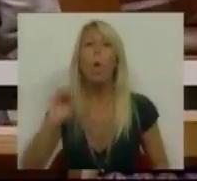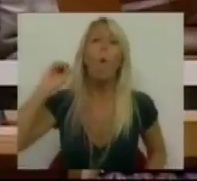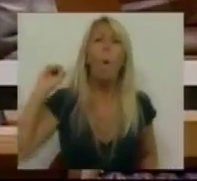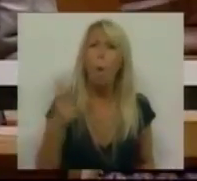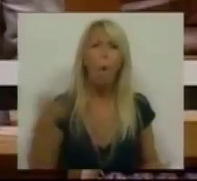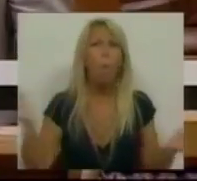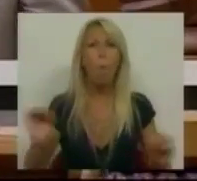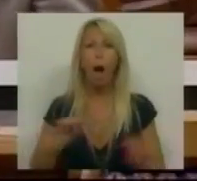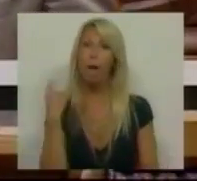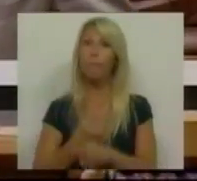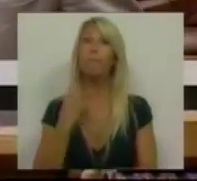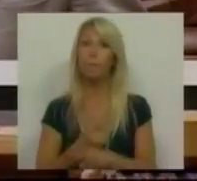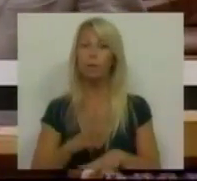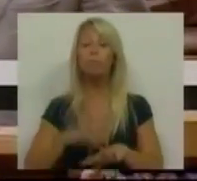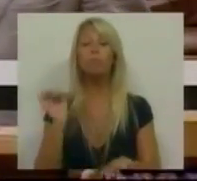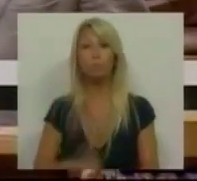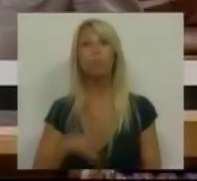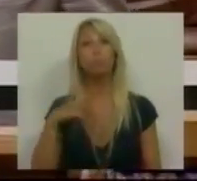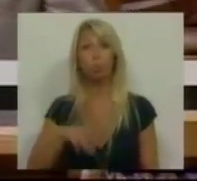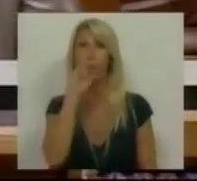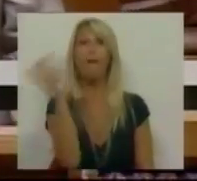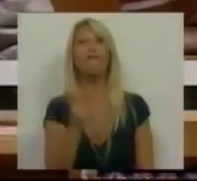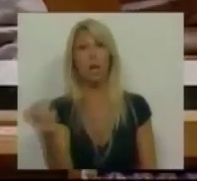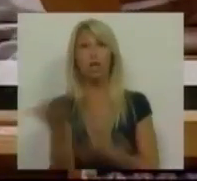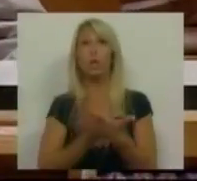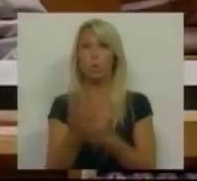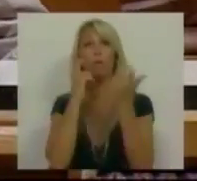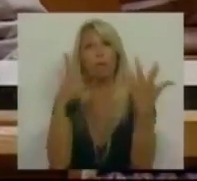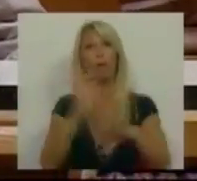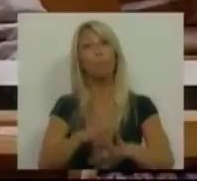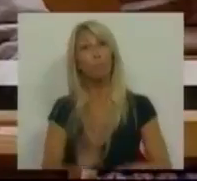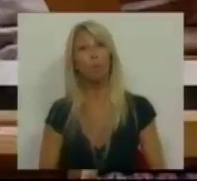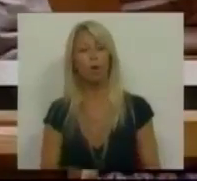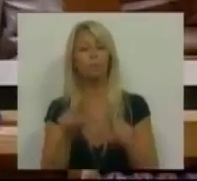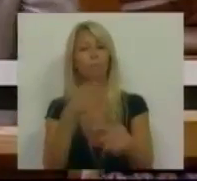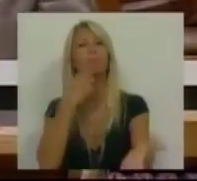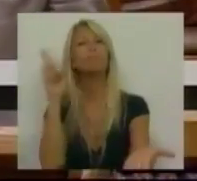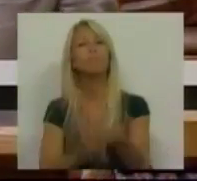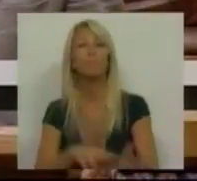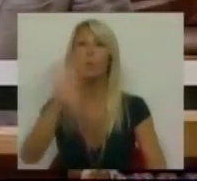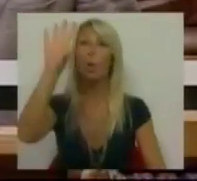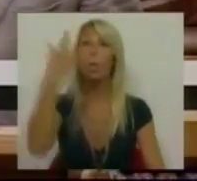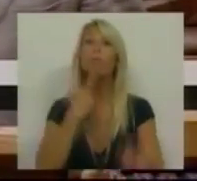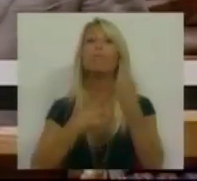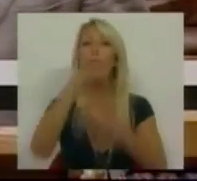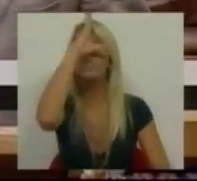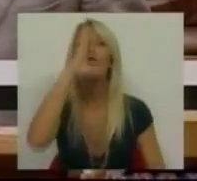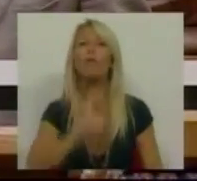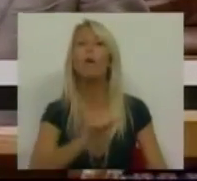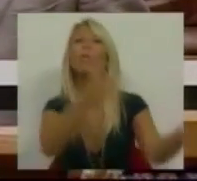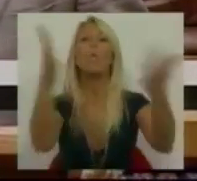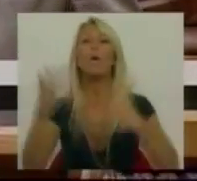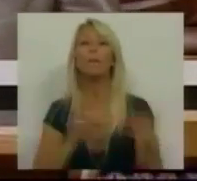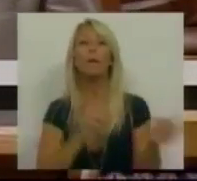motivo de fragilidade de Portugal nesta negociação? Ora, aí é que está a verdade. Quando perguntado ao Governo onde está a sua